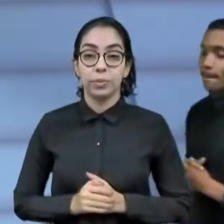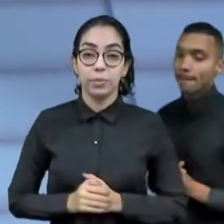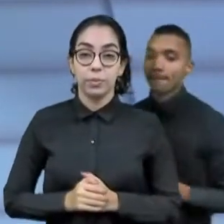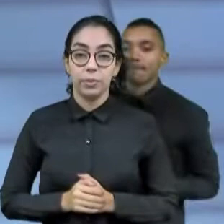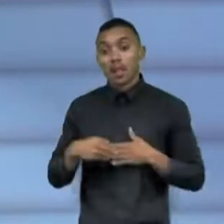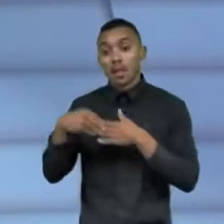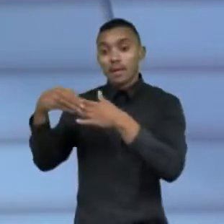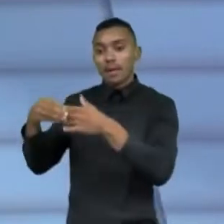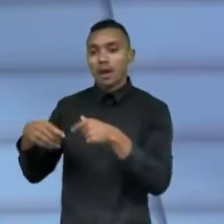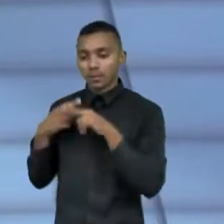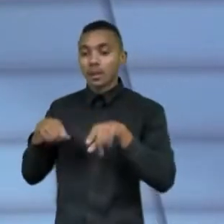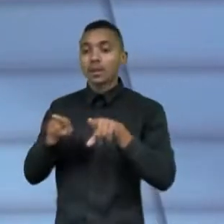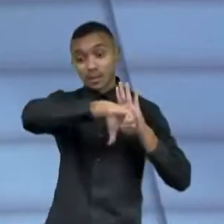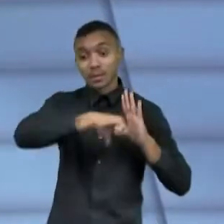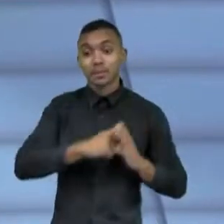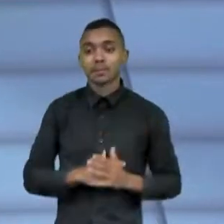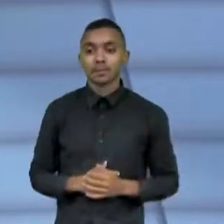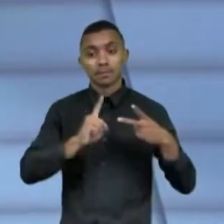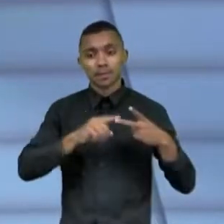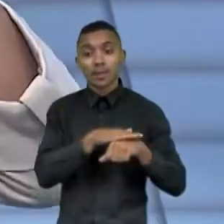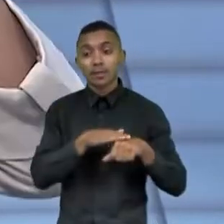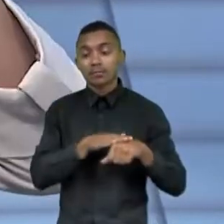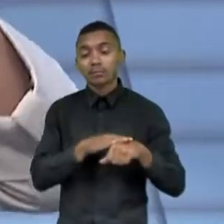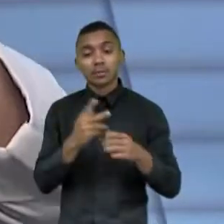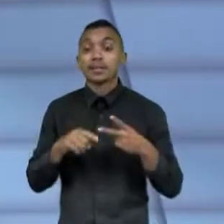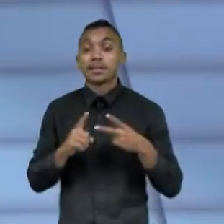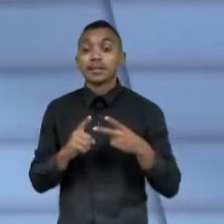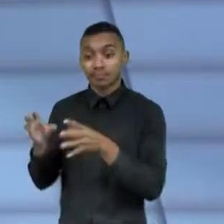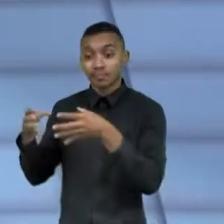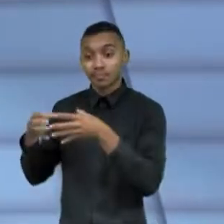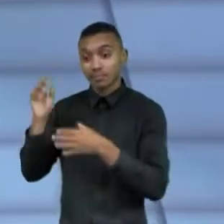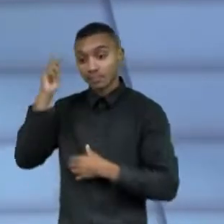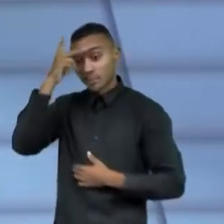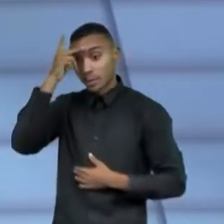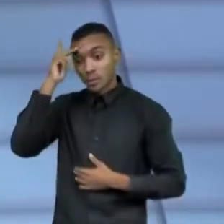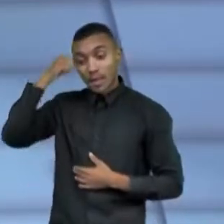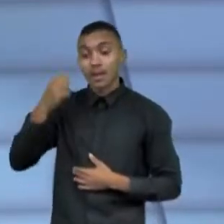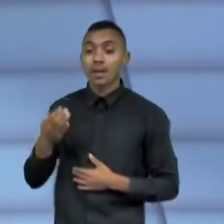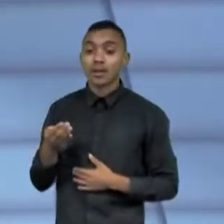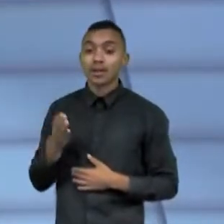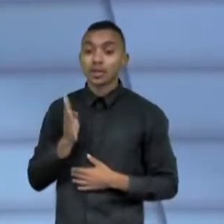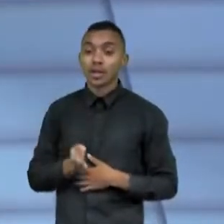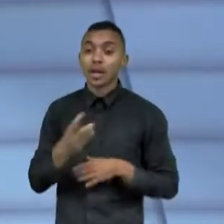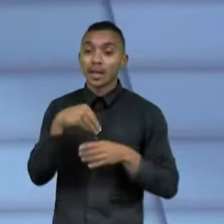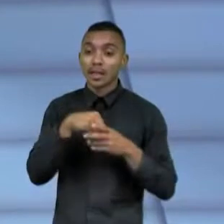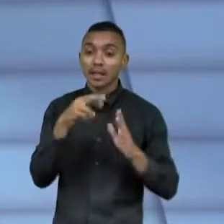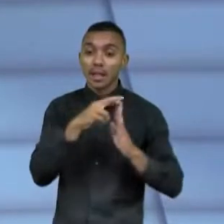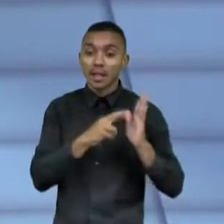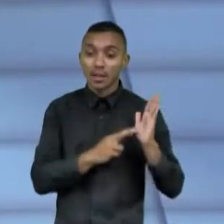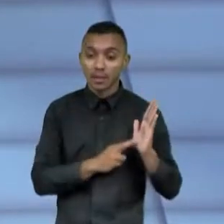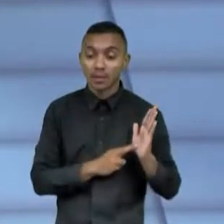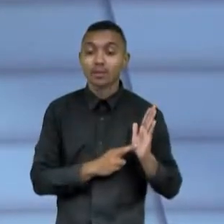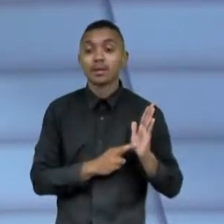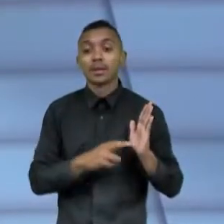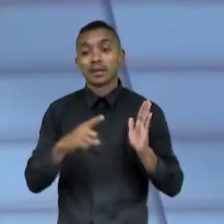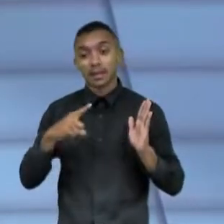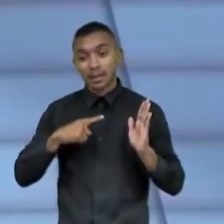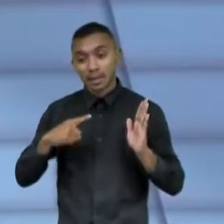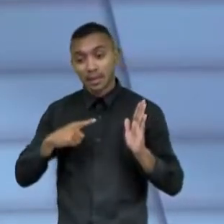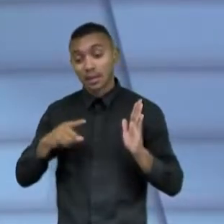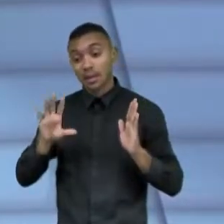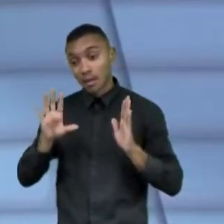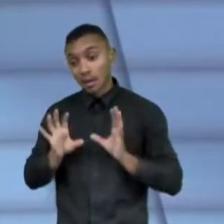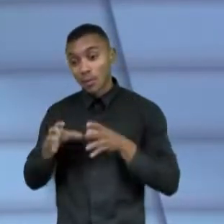órgãos responsáveis. E outra coisa, pouco, é a evidência que o relatório da ONU traz e que o Frei Tito também vem